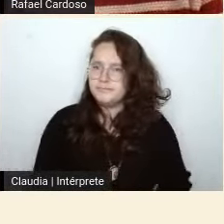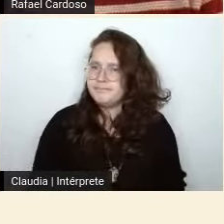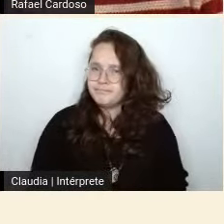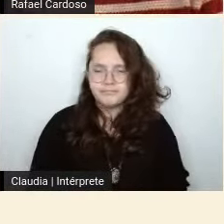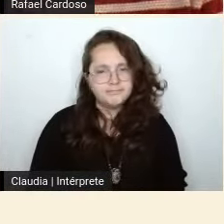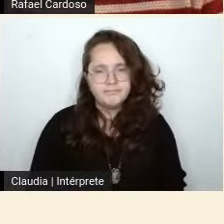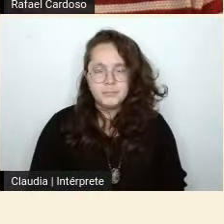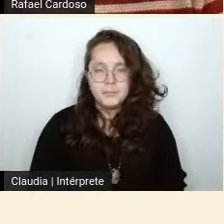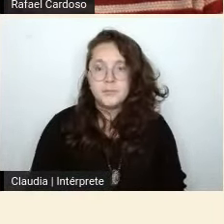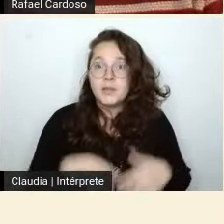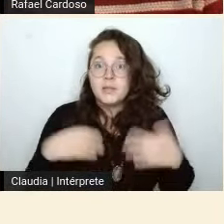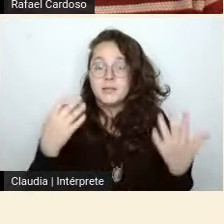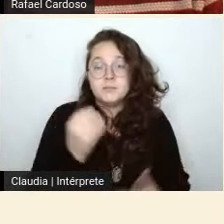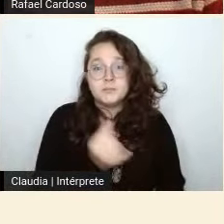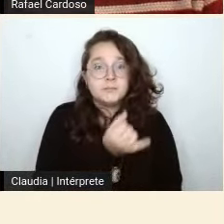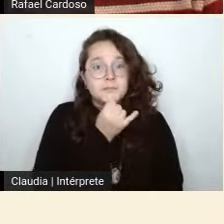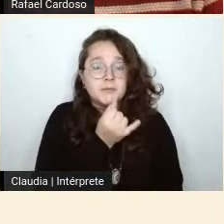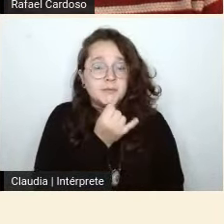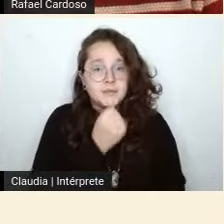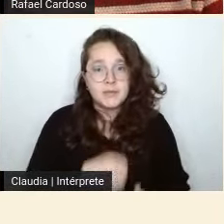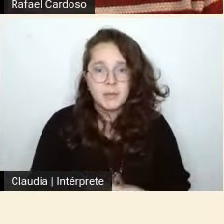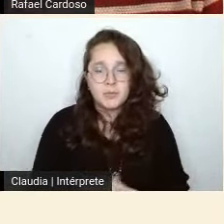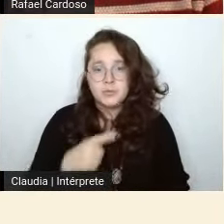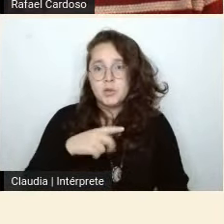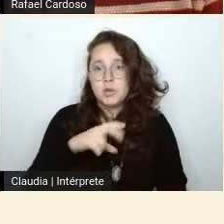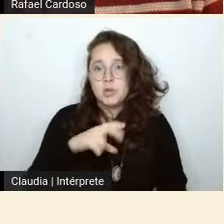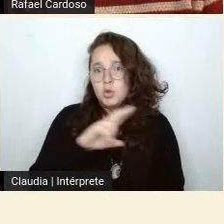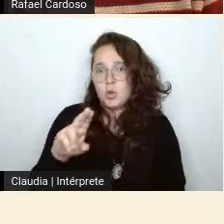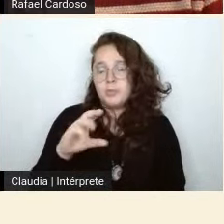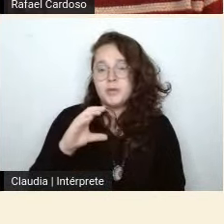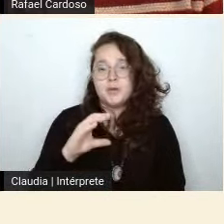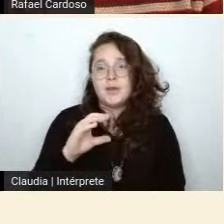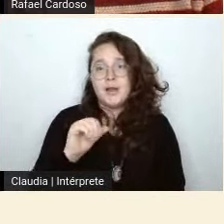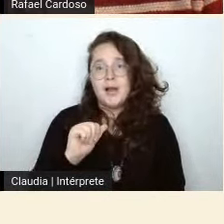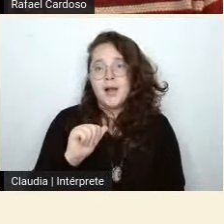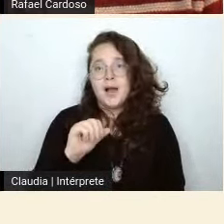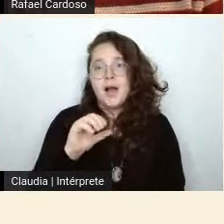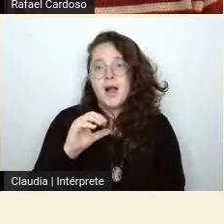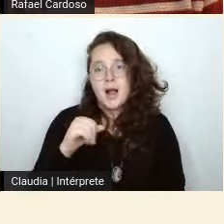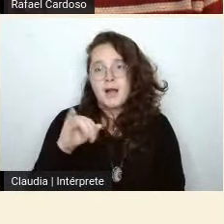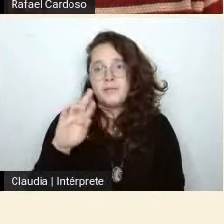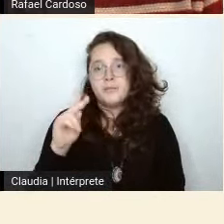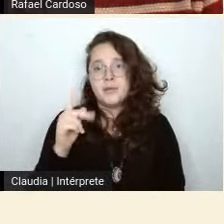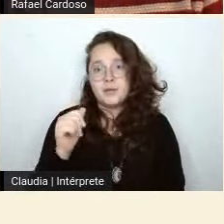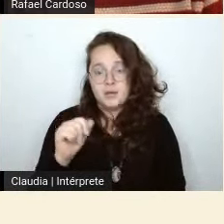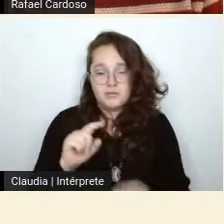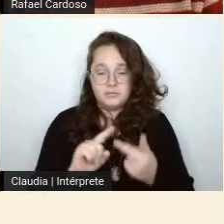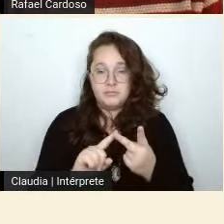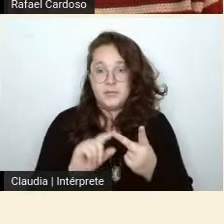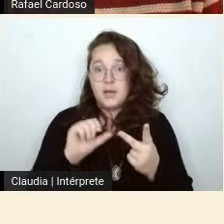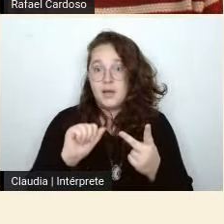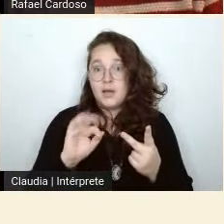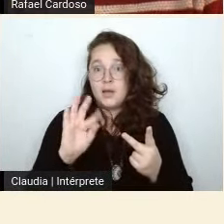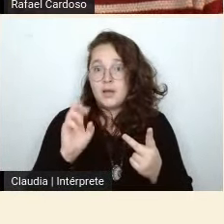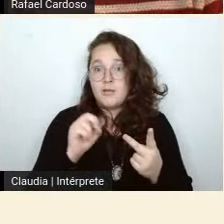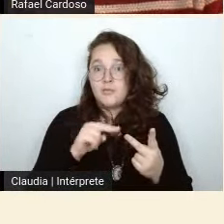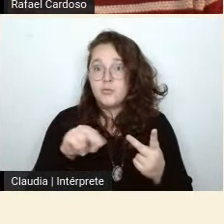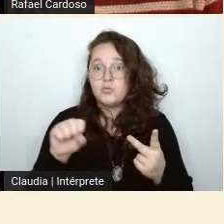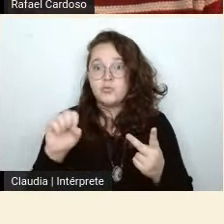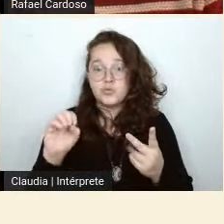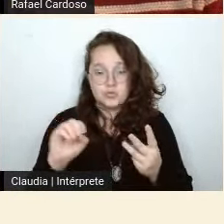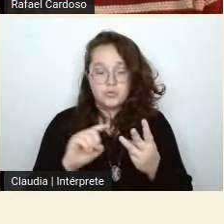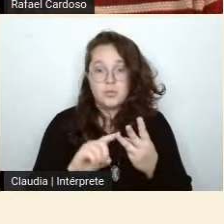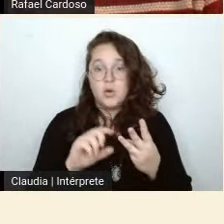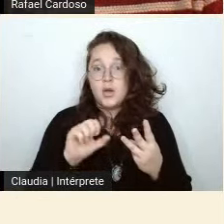exemplos. É só apontar nomes como Adolfo Caminha, Afonso Arinos e Euclides da Cunha na literatura,